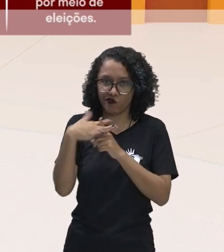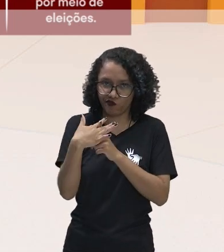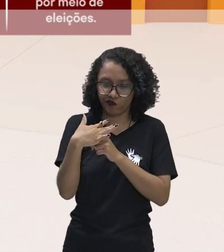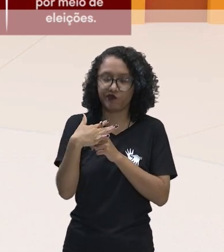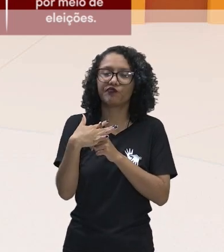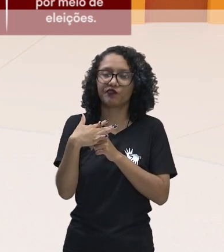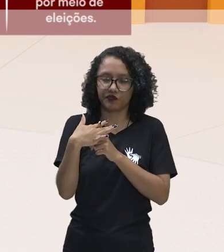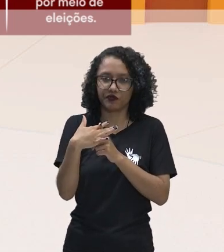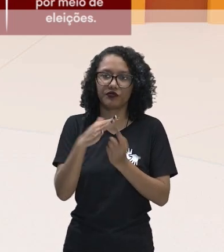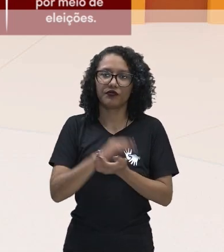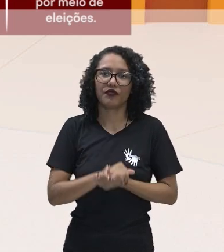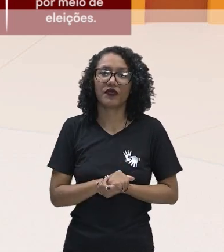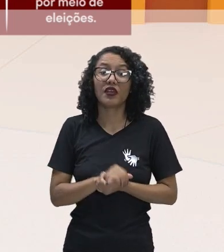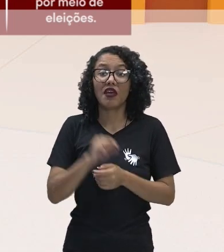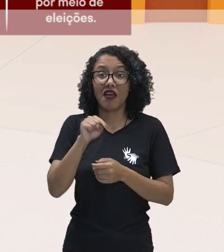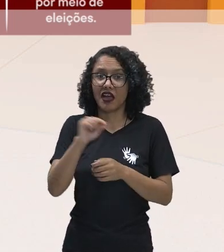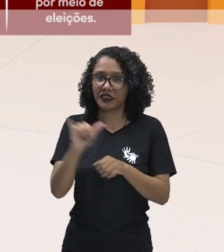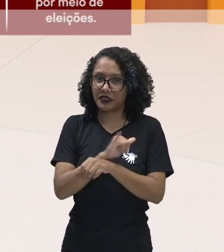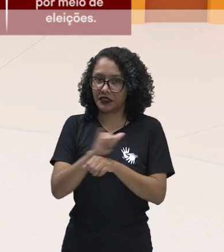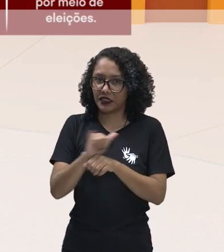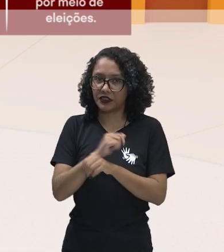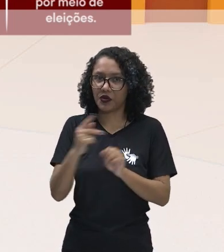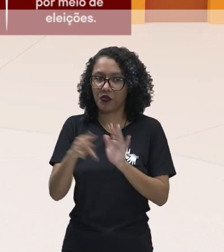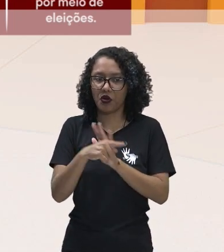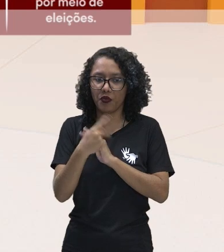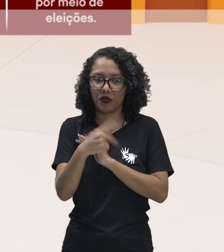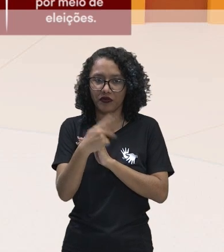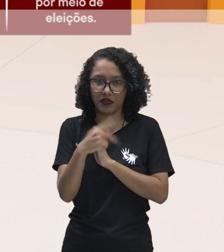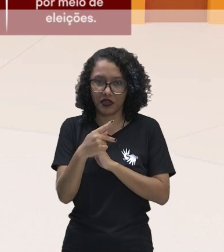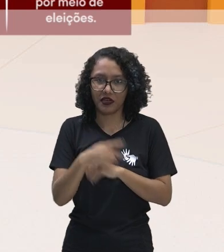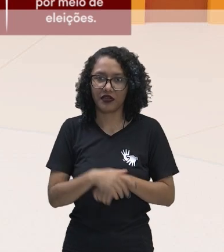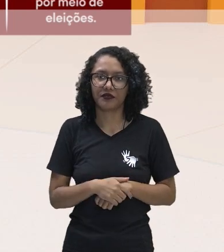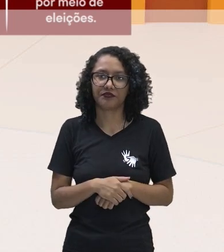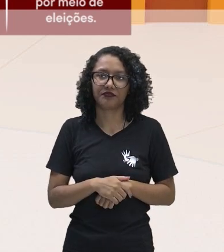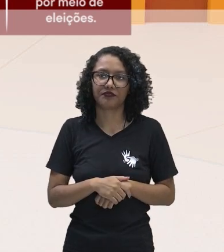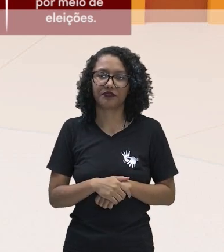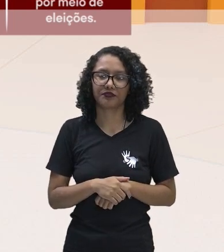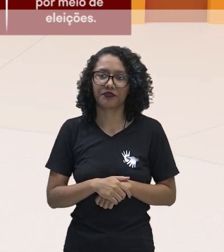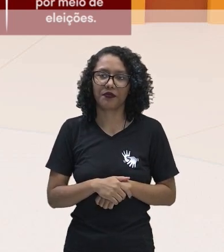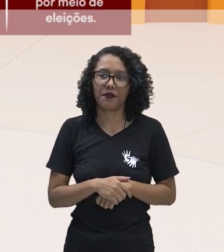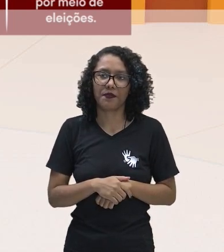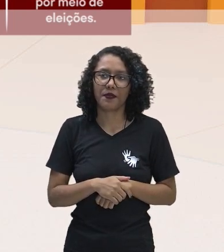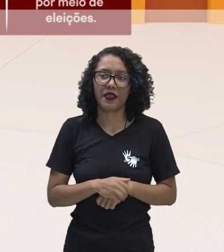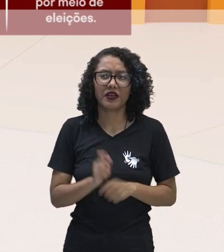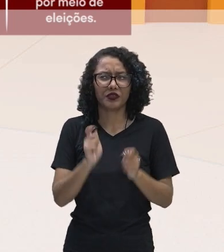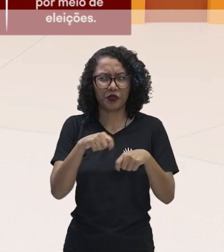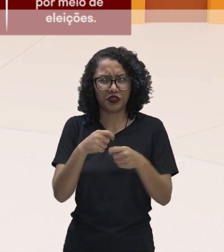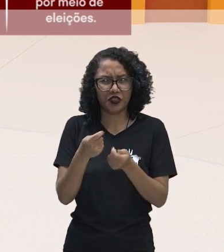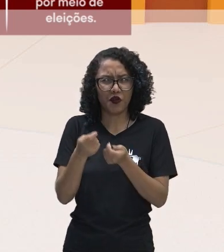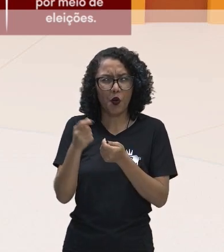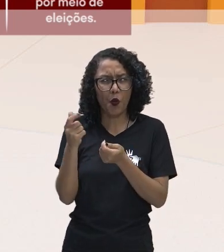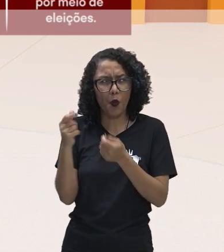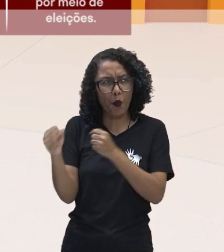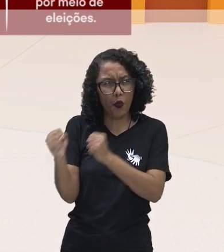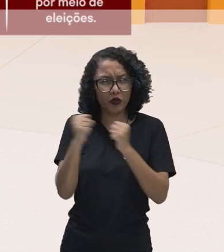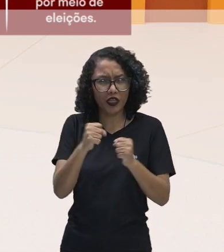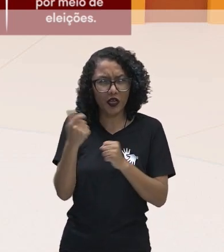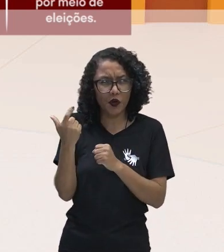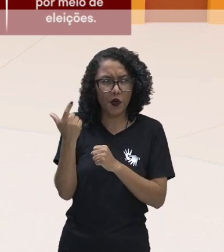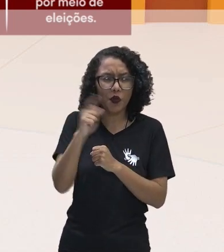como estratégia de ação para a tomada do poder um partido